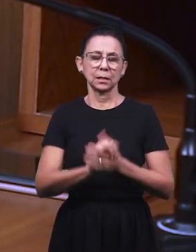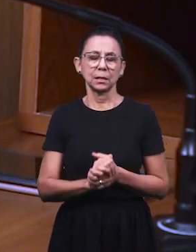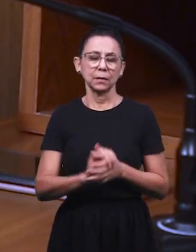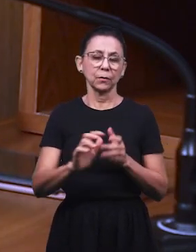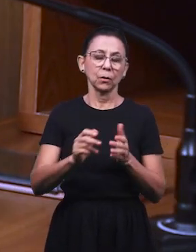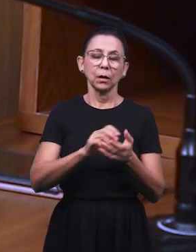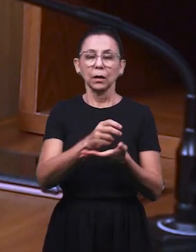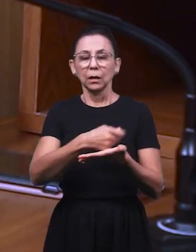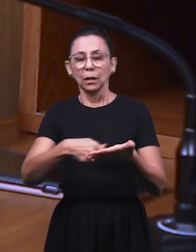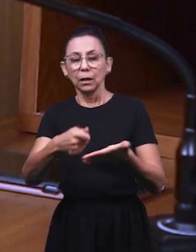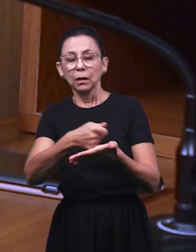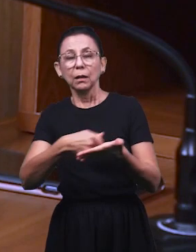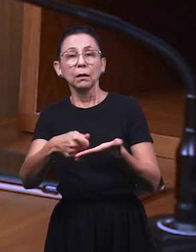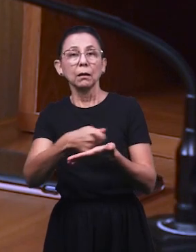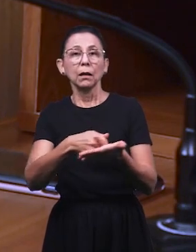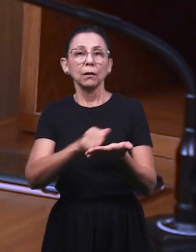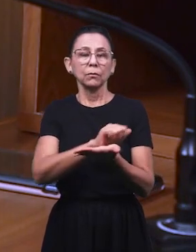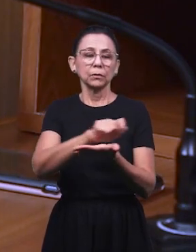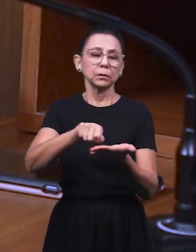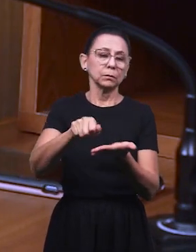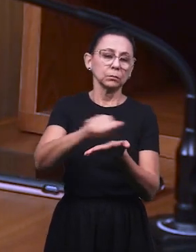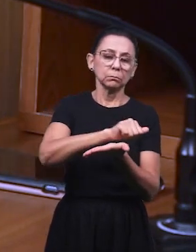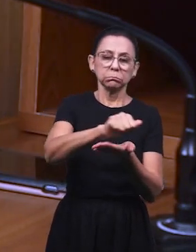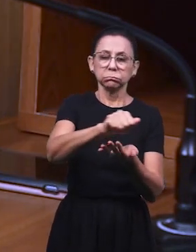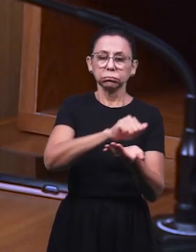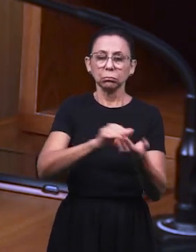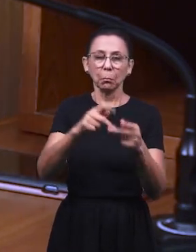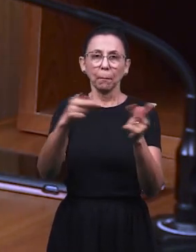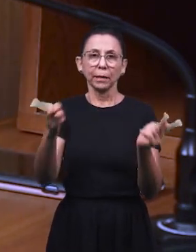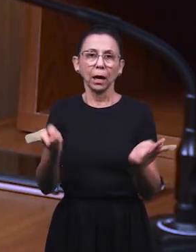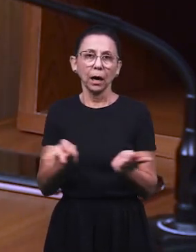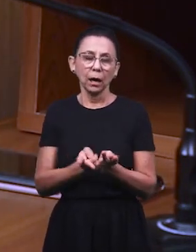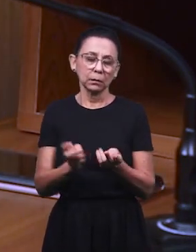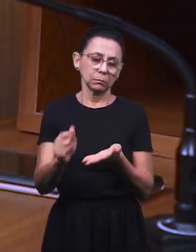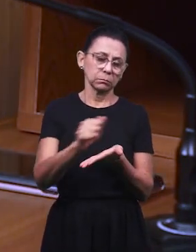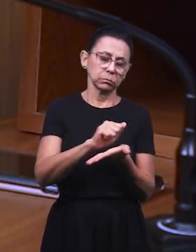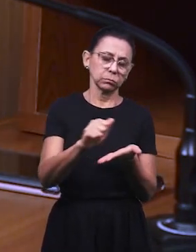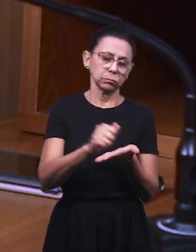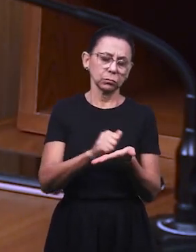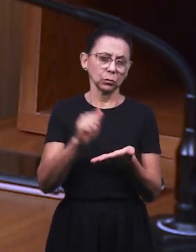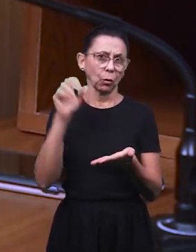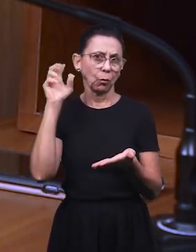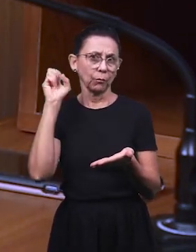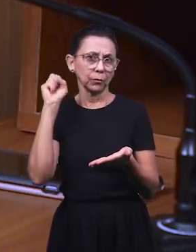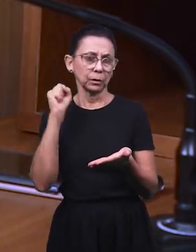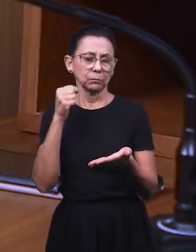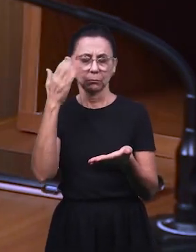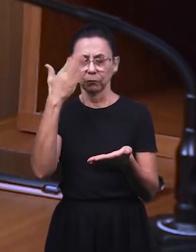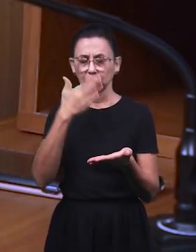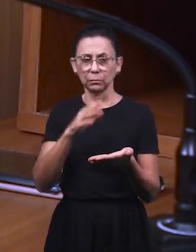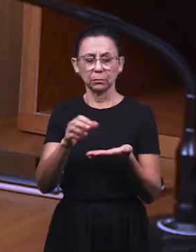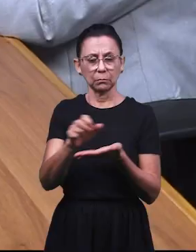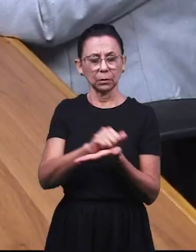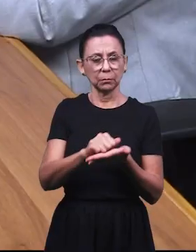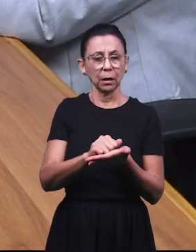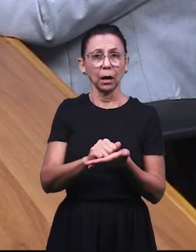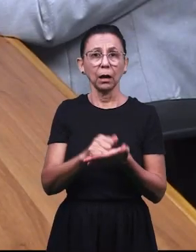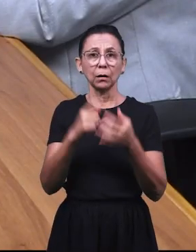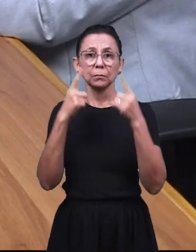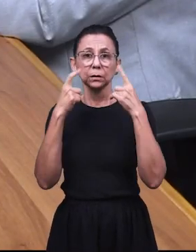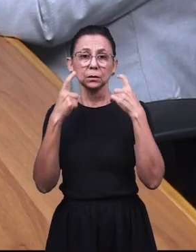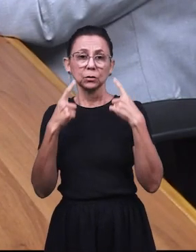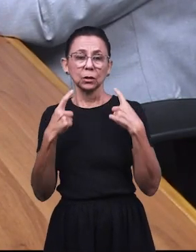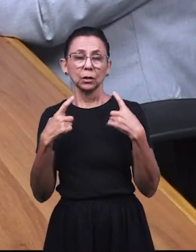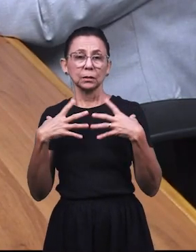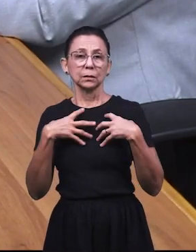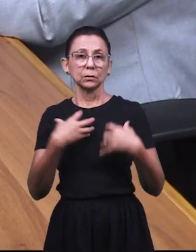estou maravilhada, porque eu estava ali lavando louça, ouvindo um programa, eu não estava vendo, só estava ouvindo, e eu comecei